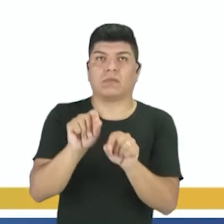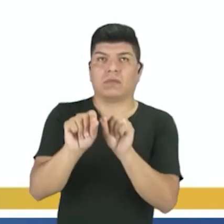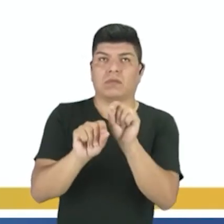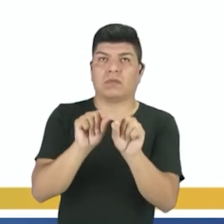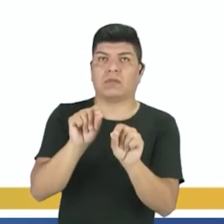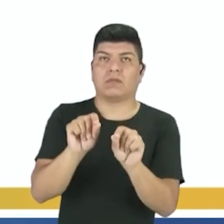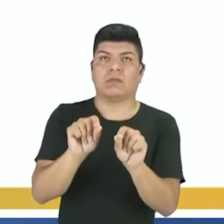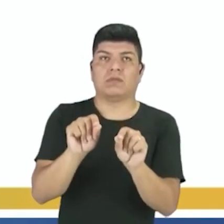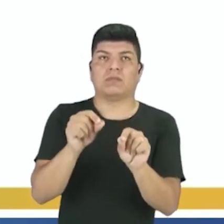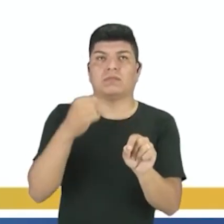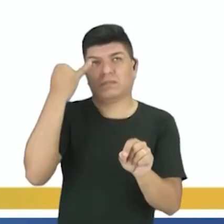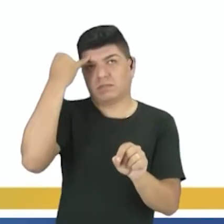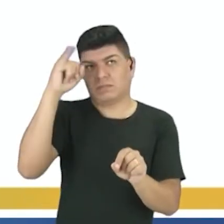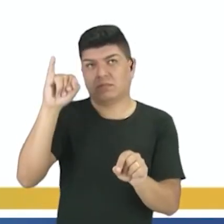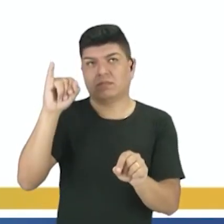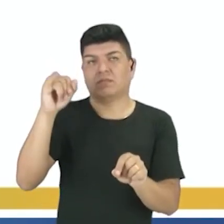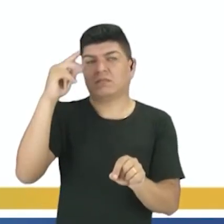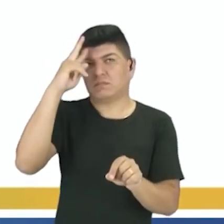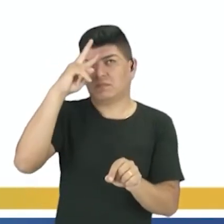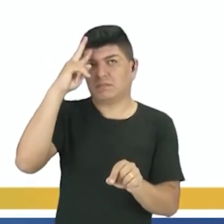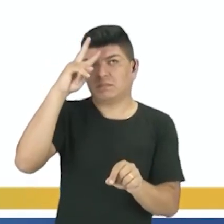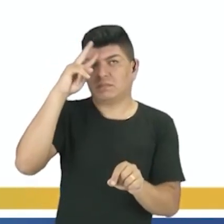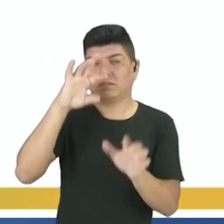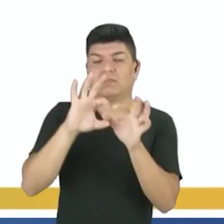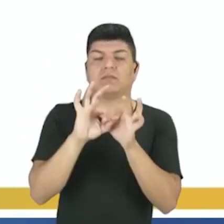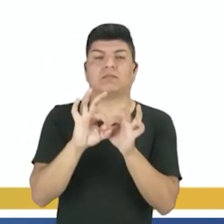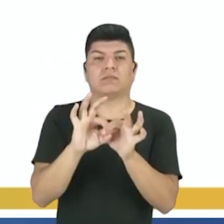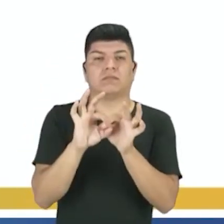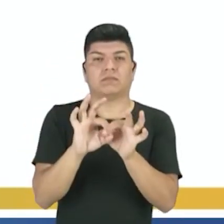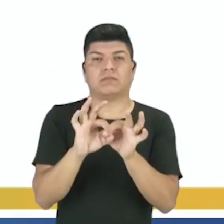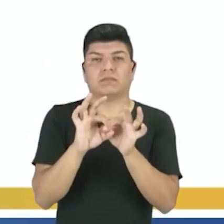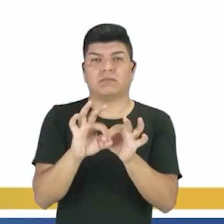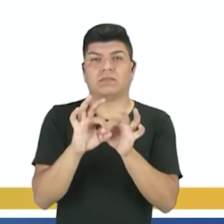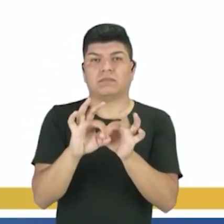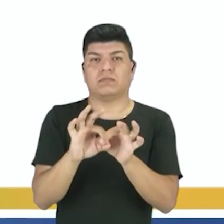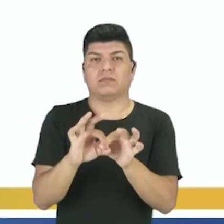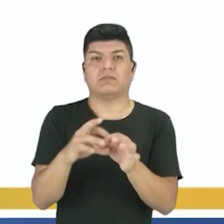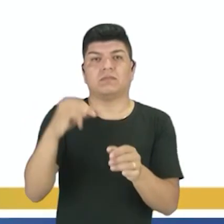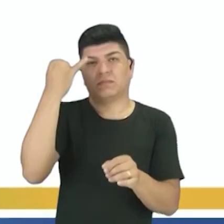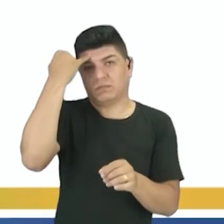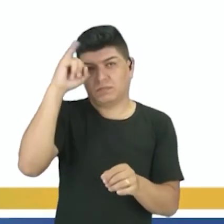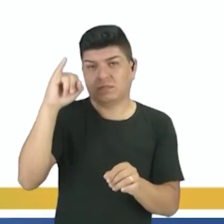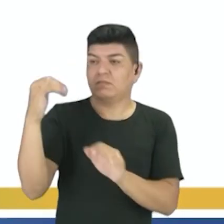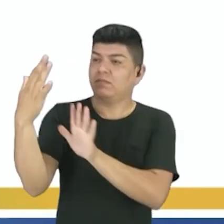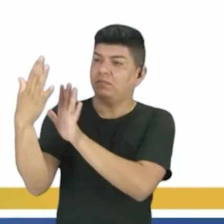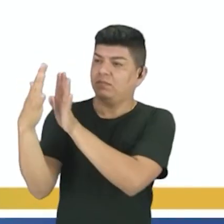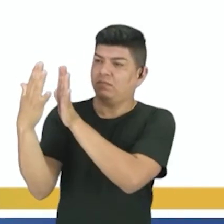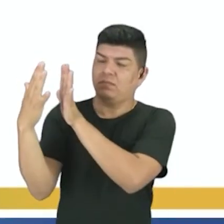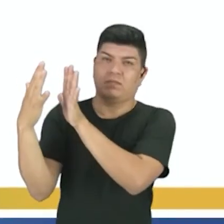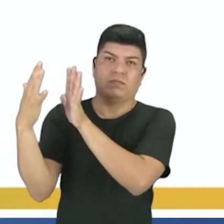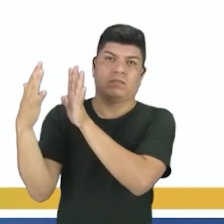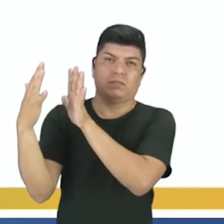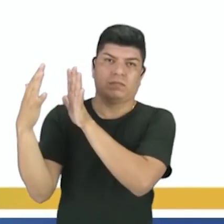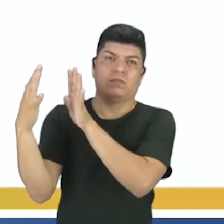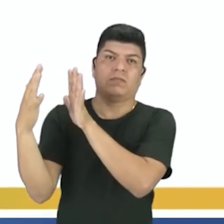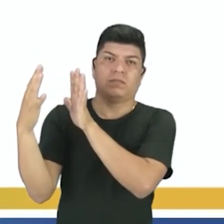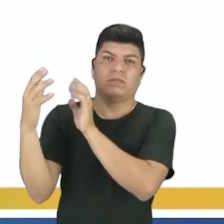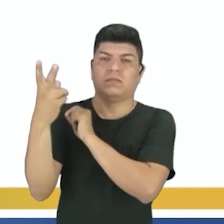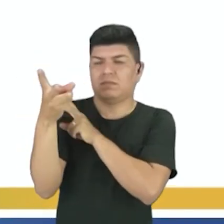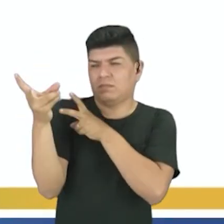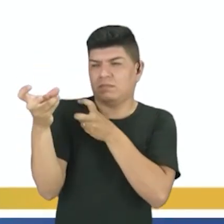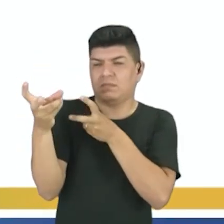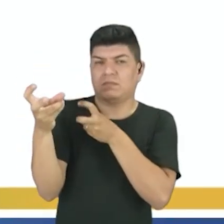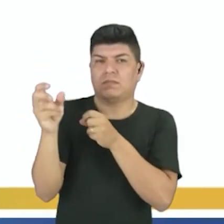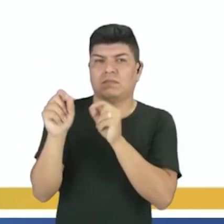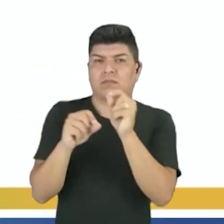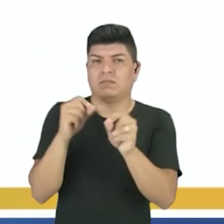simetria. A ideia de reflexão está vinculada à mesma ideia do espelho. Intuitivamente, perceba que o ato